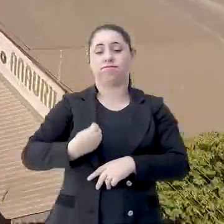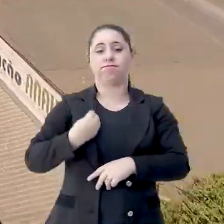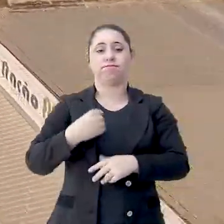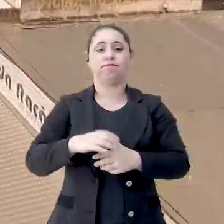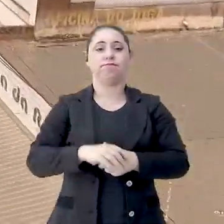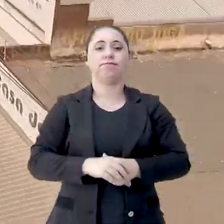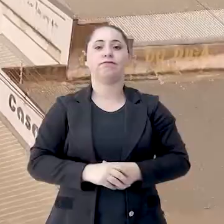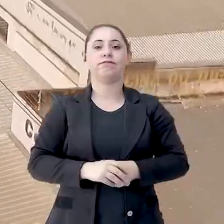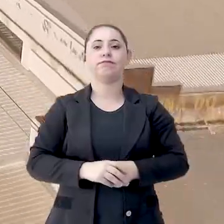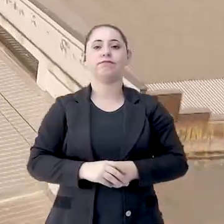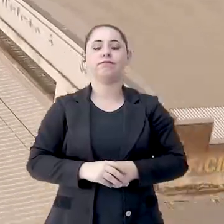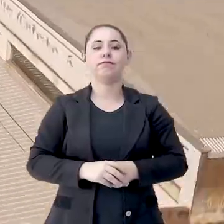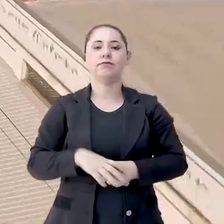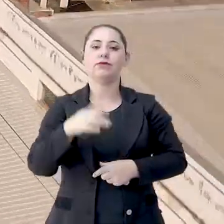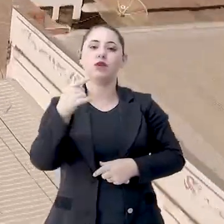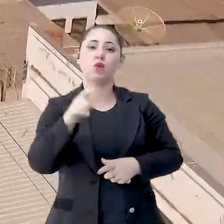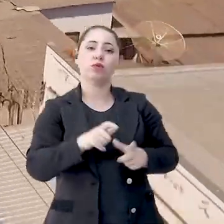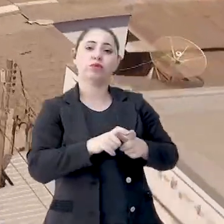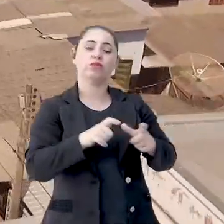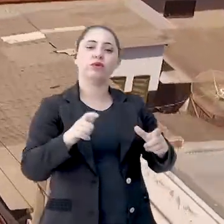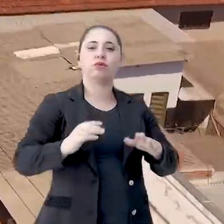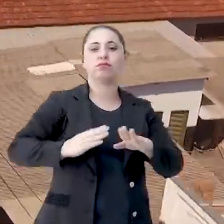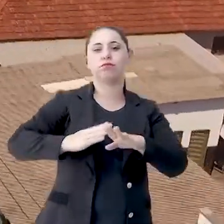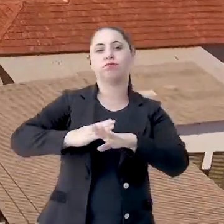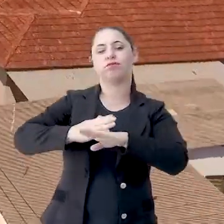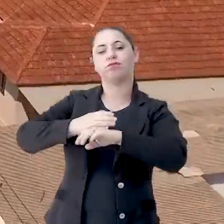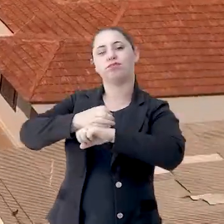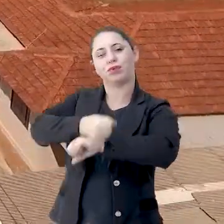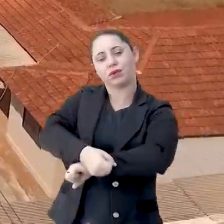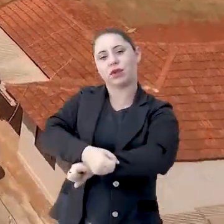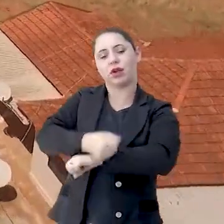em 9.076 habitantes.